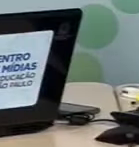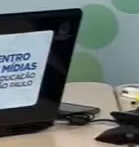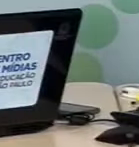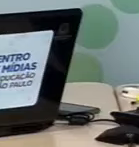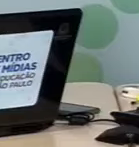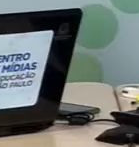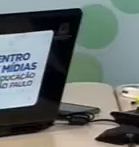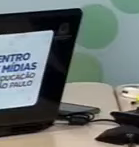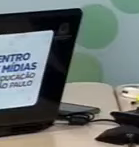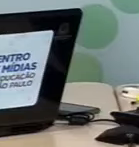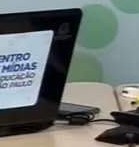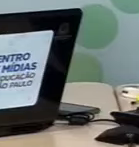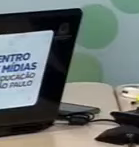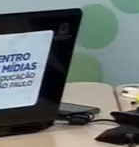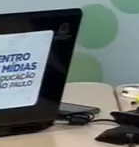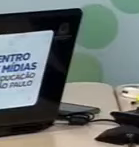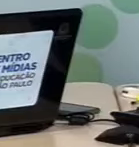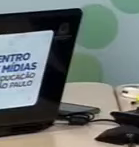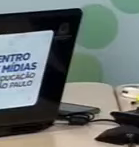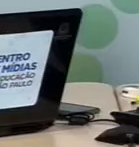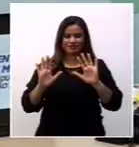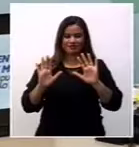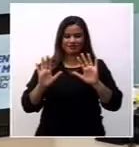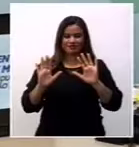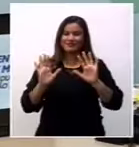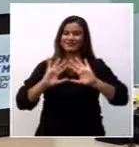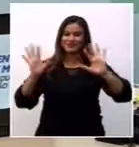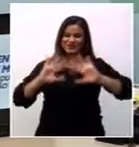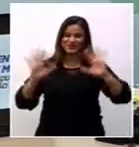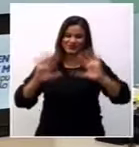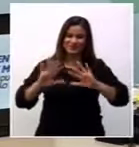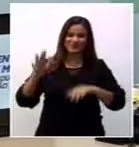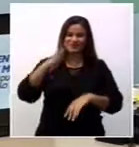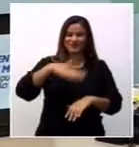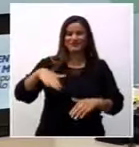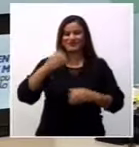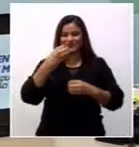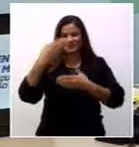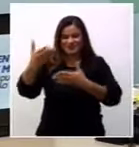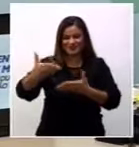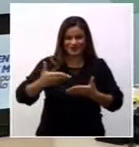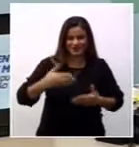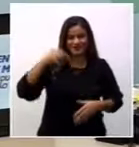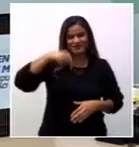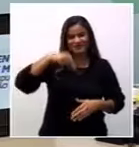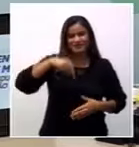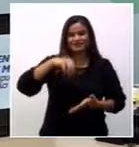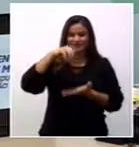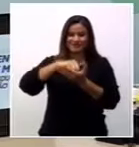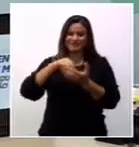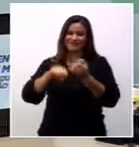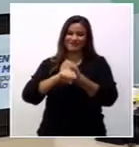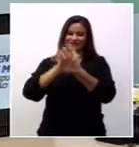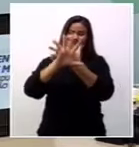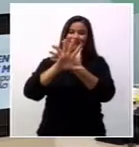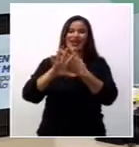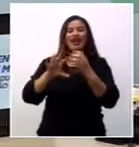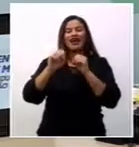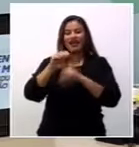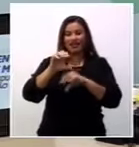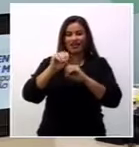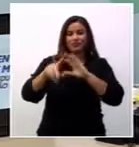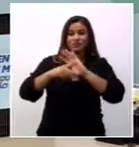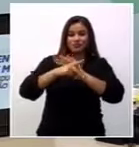Olá, sejam todos bem-vindos a mais uma aula de Geografia, direto do Centro de Mídias. Hoje nós estamos aqui com a professora